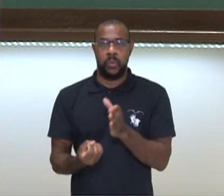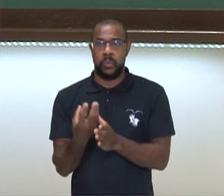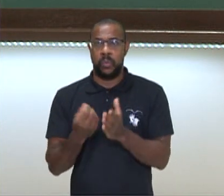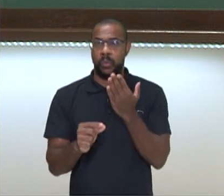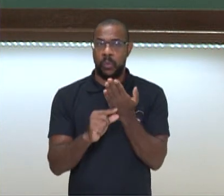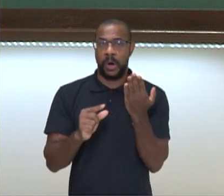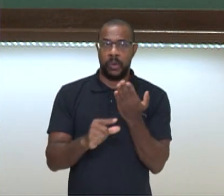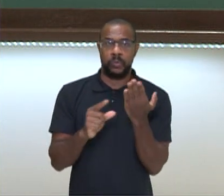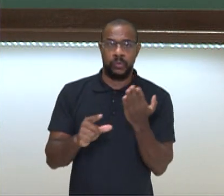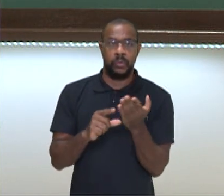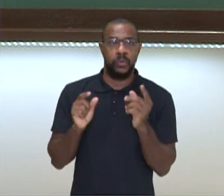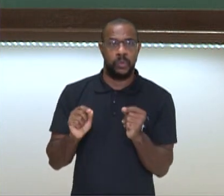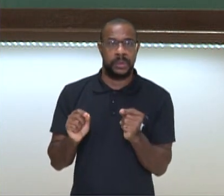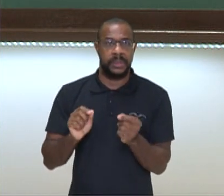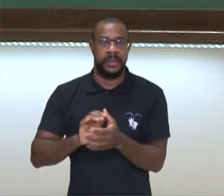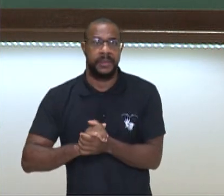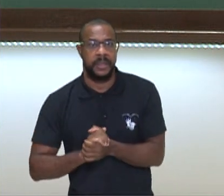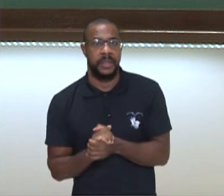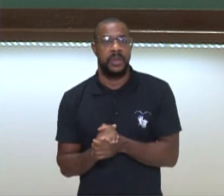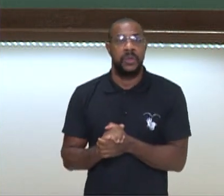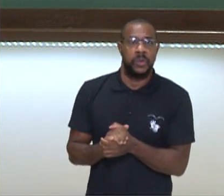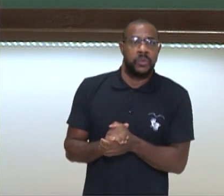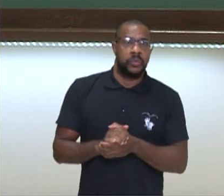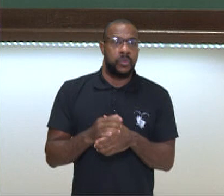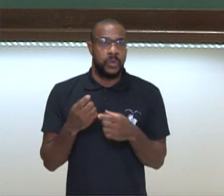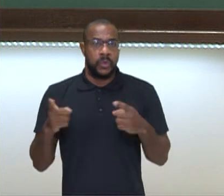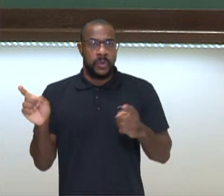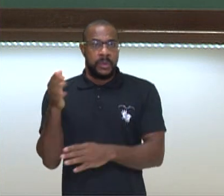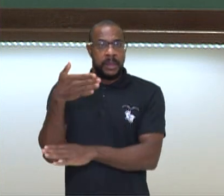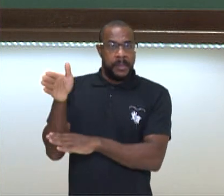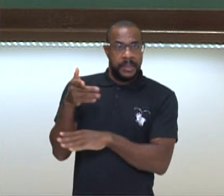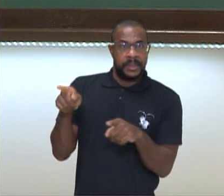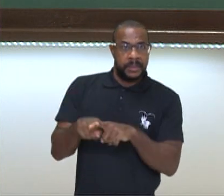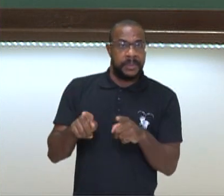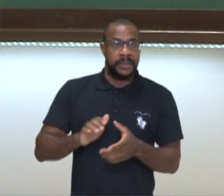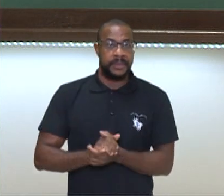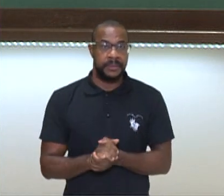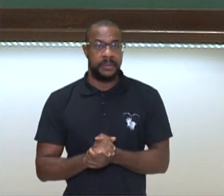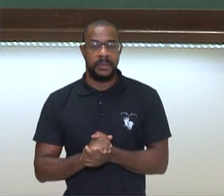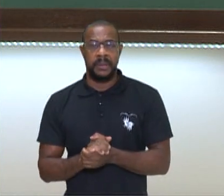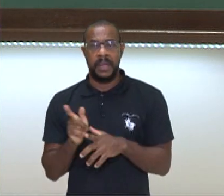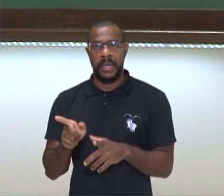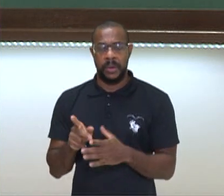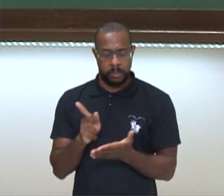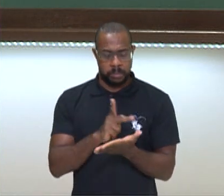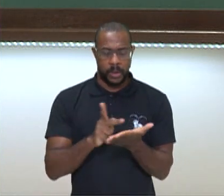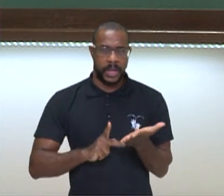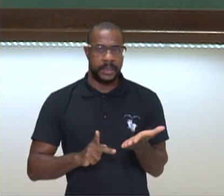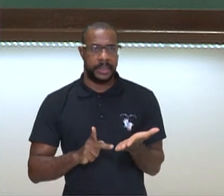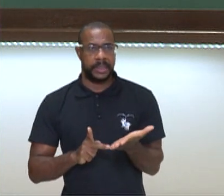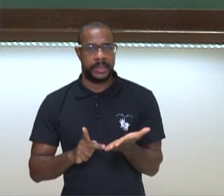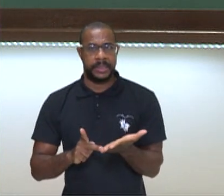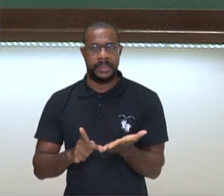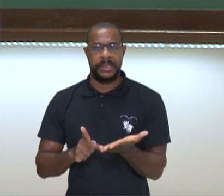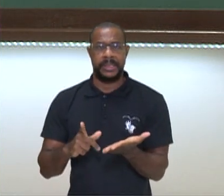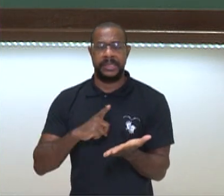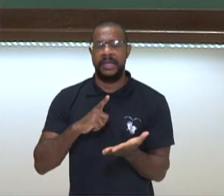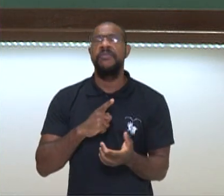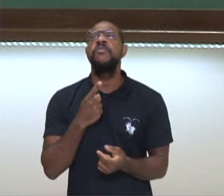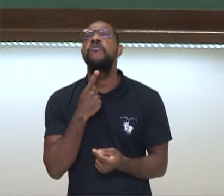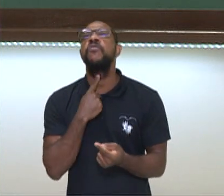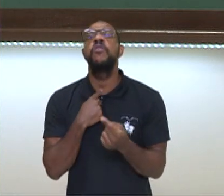poeta importante nesse período, um poeta que pegou para si a vontade,